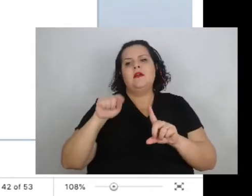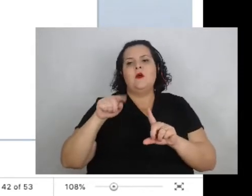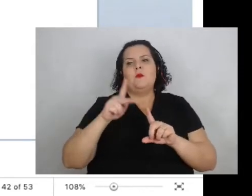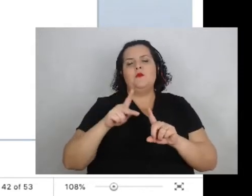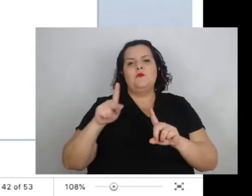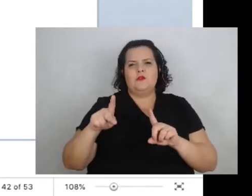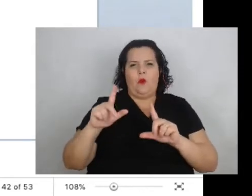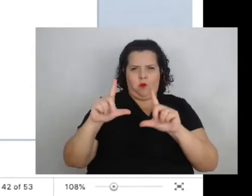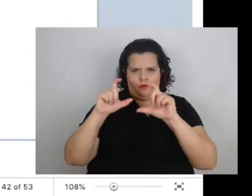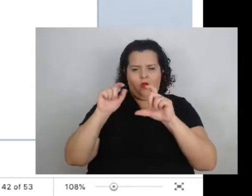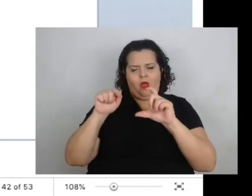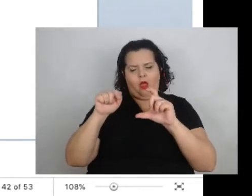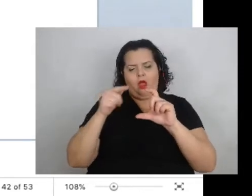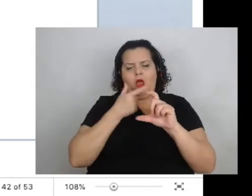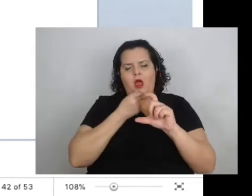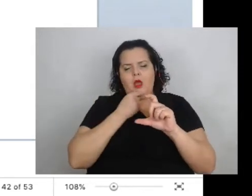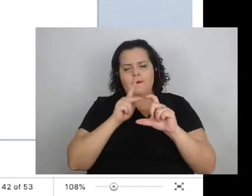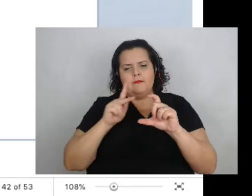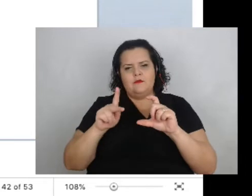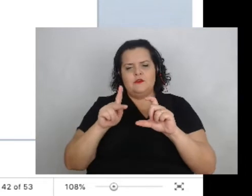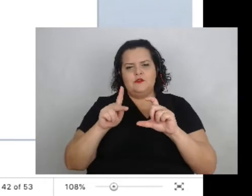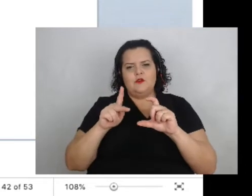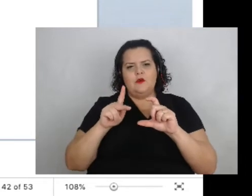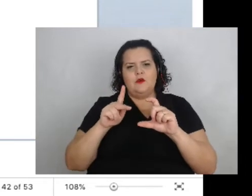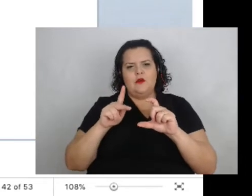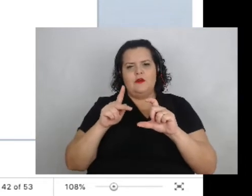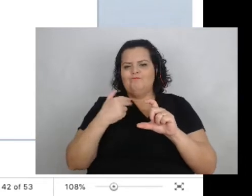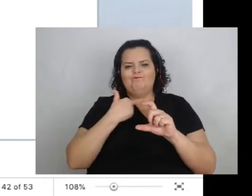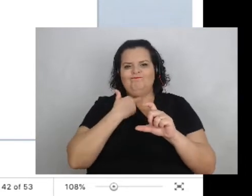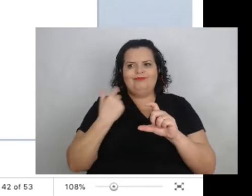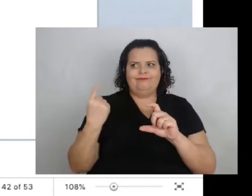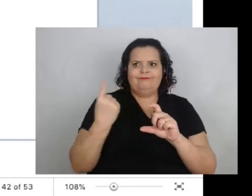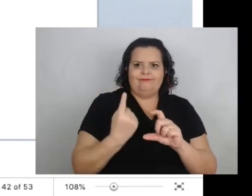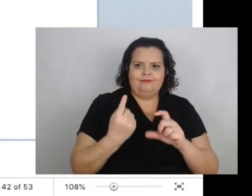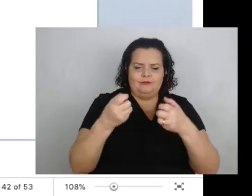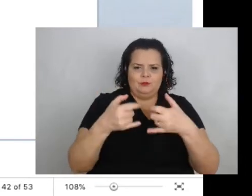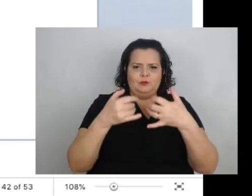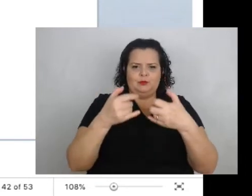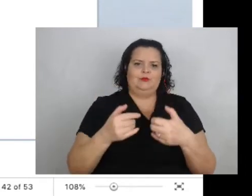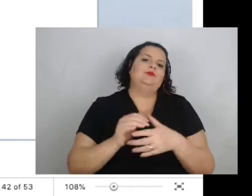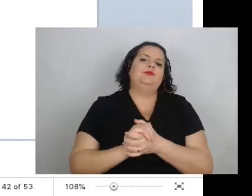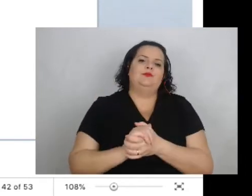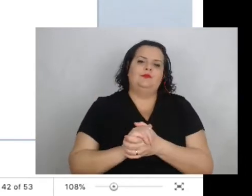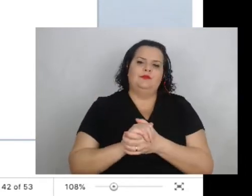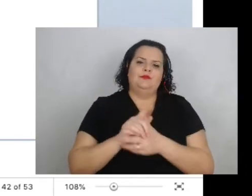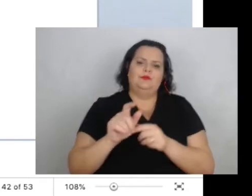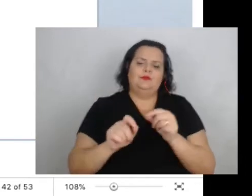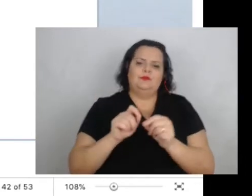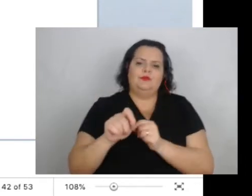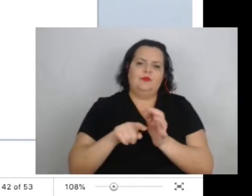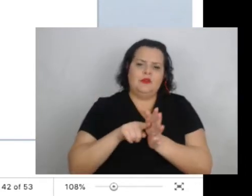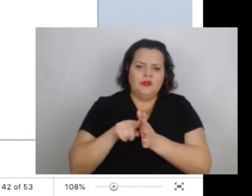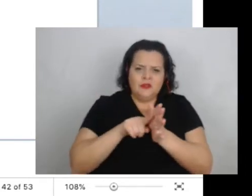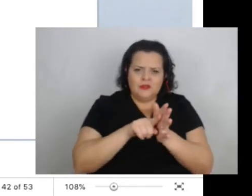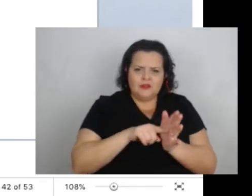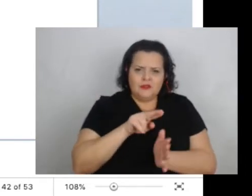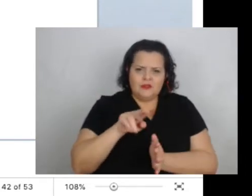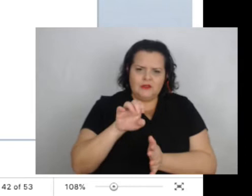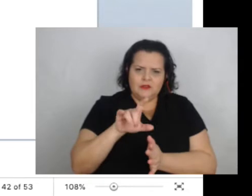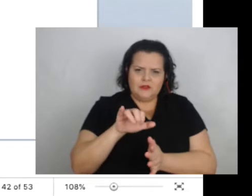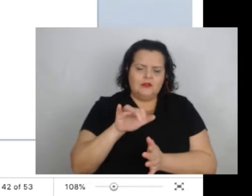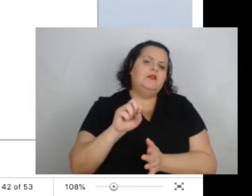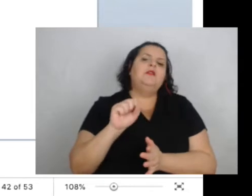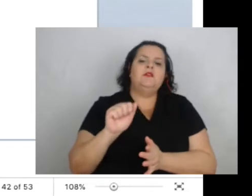aqui mostrando para vocês a sensibilidade dos testes de ELISA para IgM e para IgA e